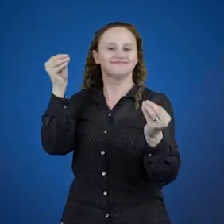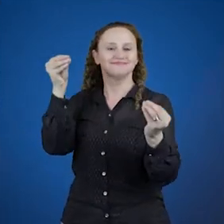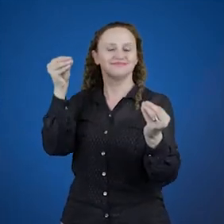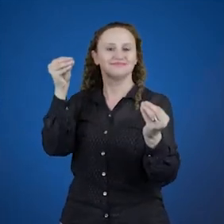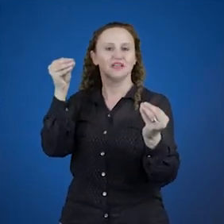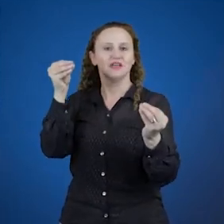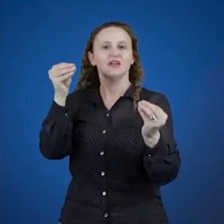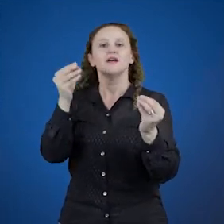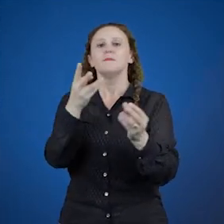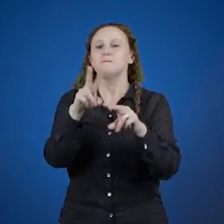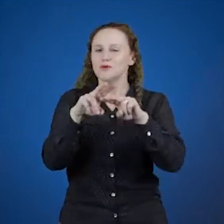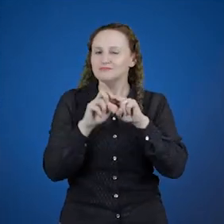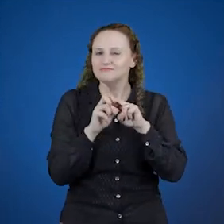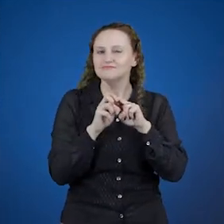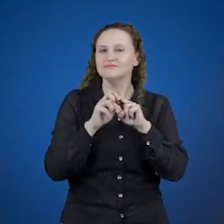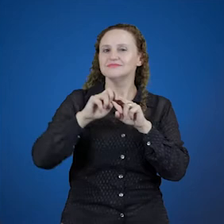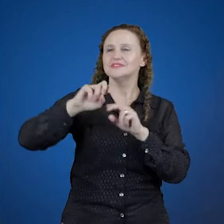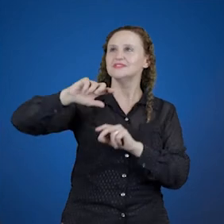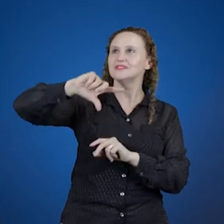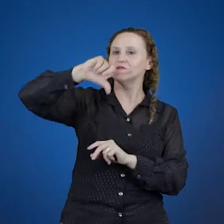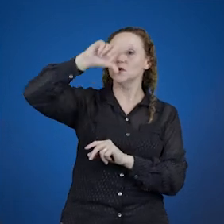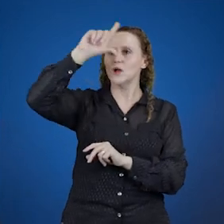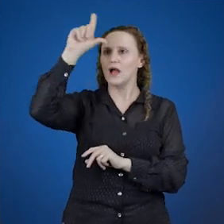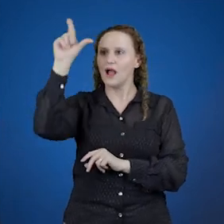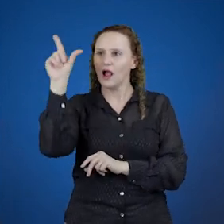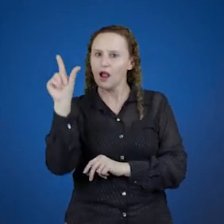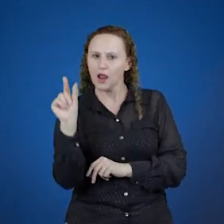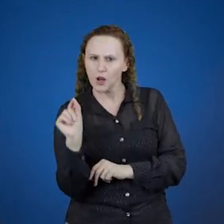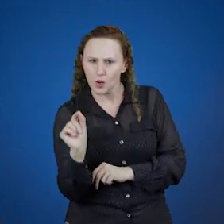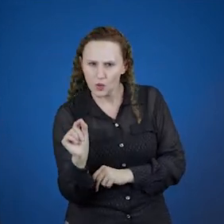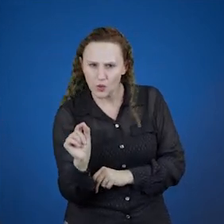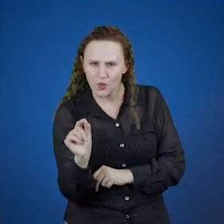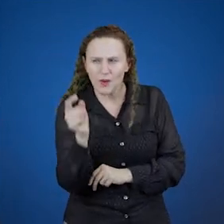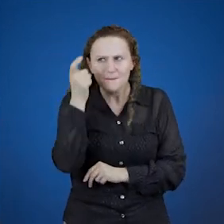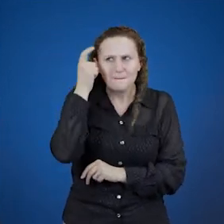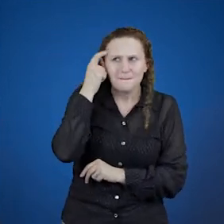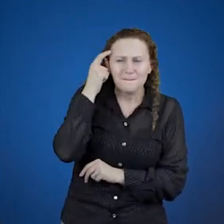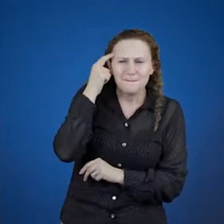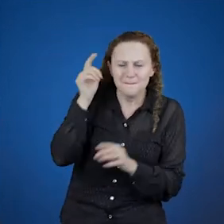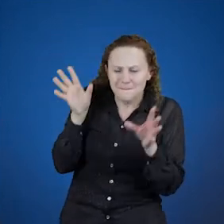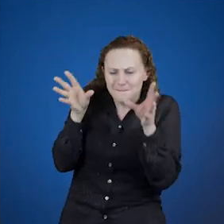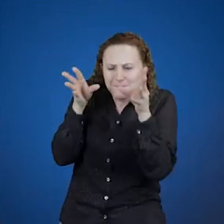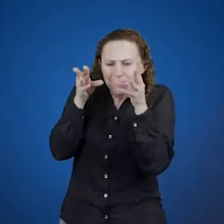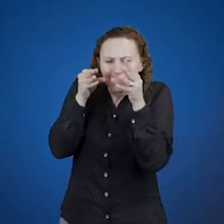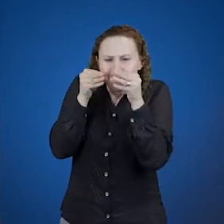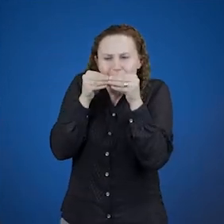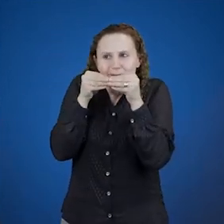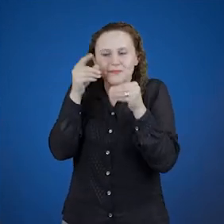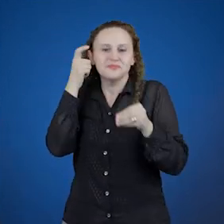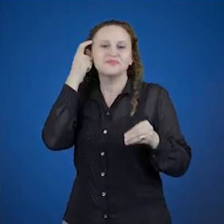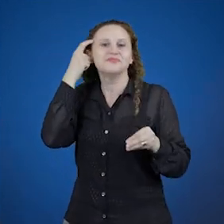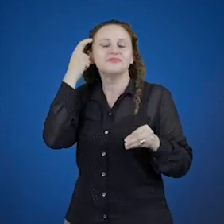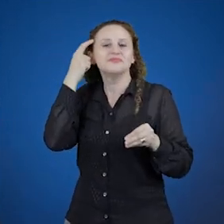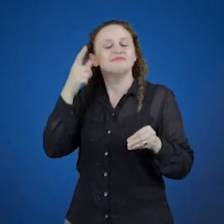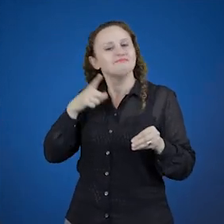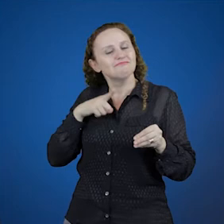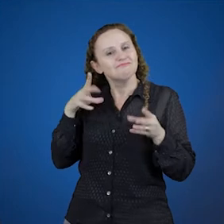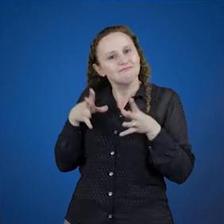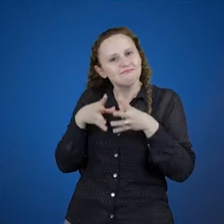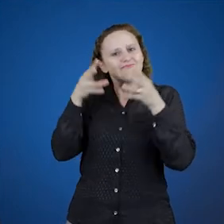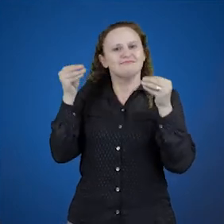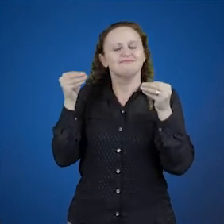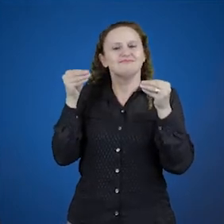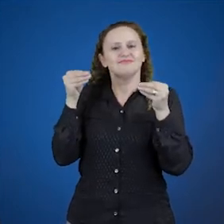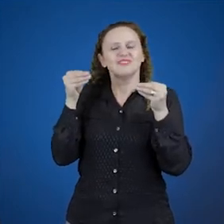então a expressão da lua restringe a ideia que eu tenho de brilho